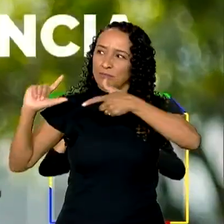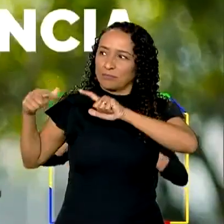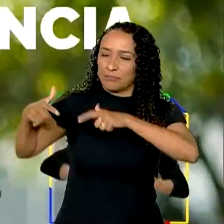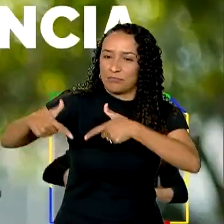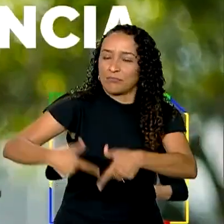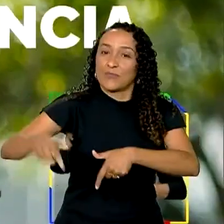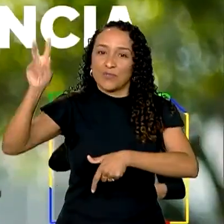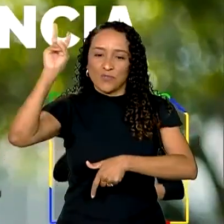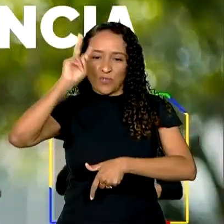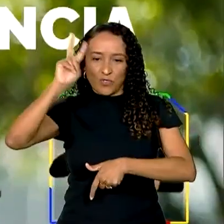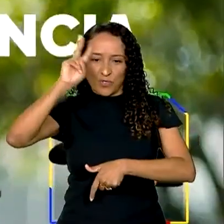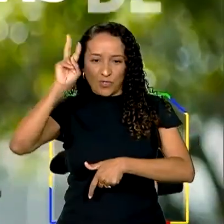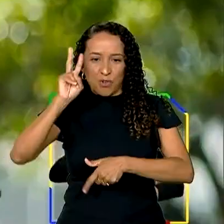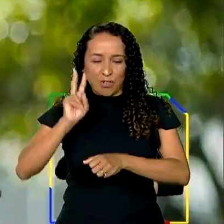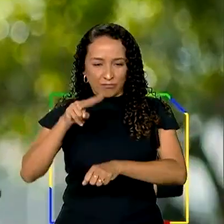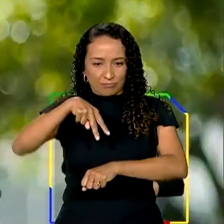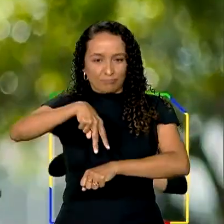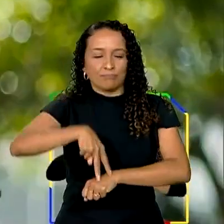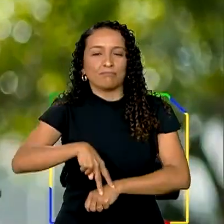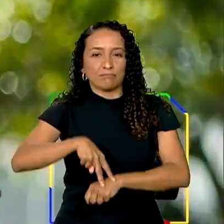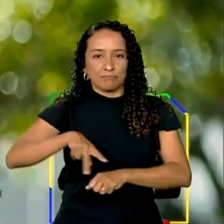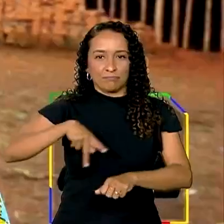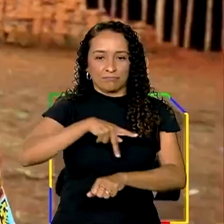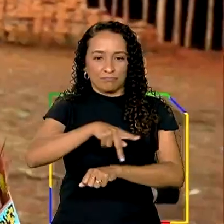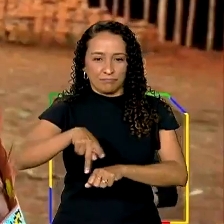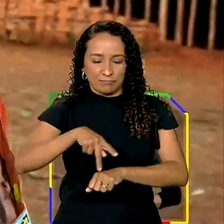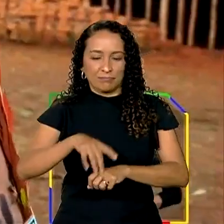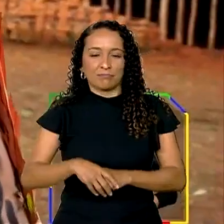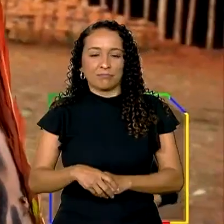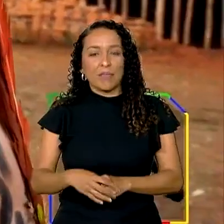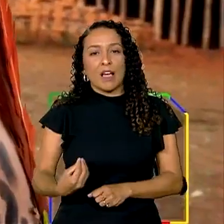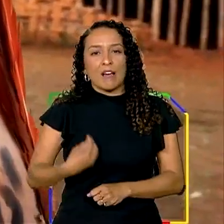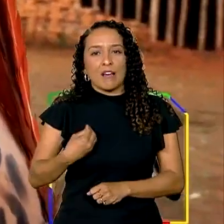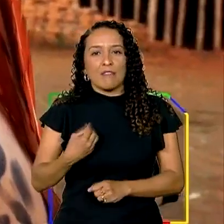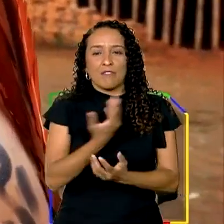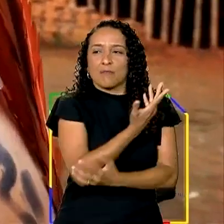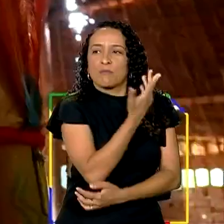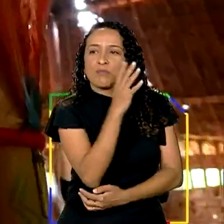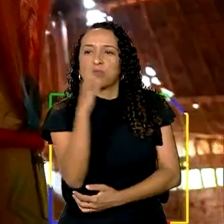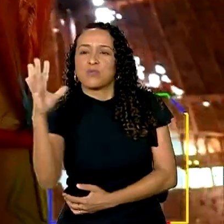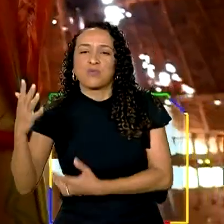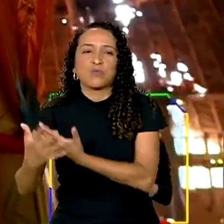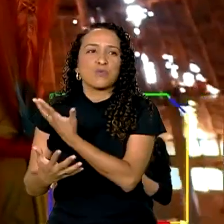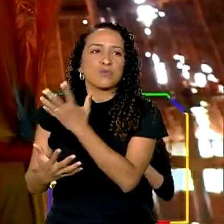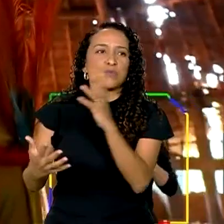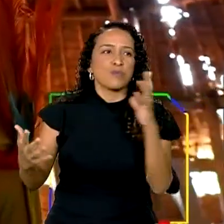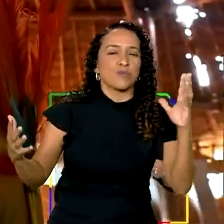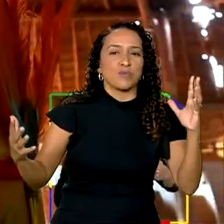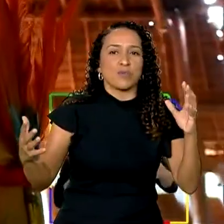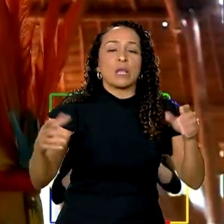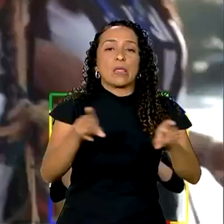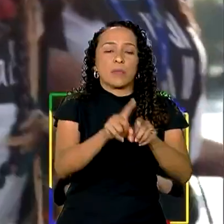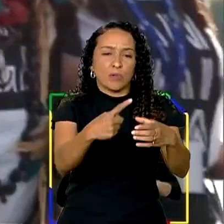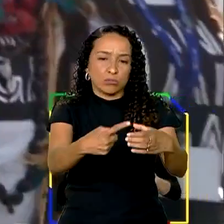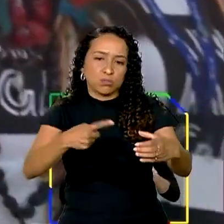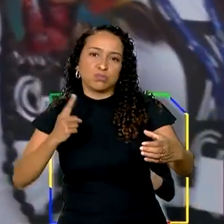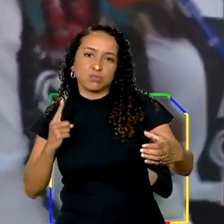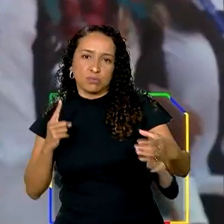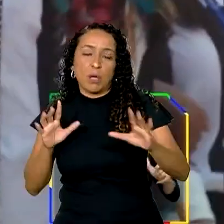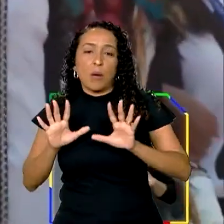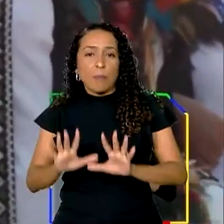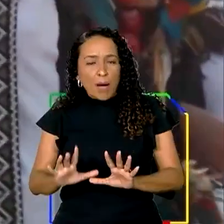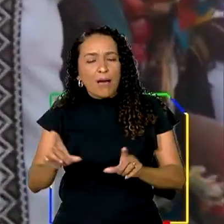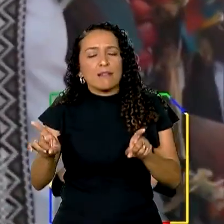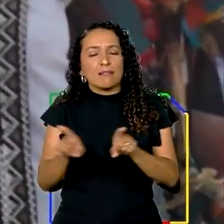e histórias de resistência do nosso país. Vivemos em florestas, alguns de nós em áreas isoladas, mas